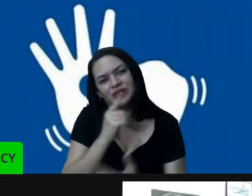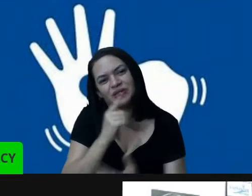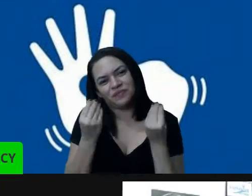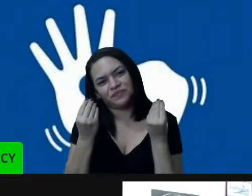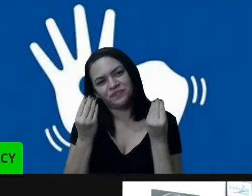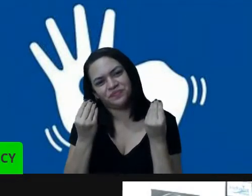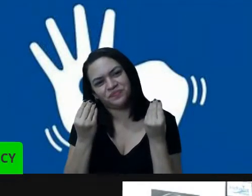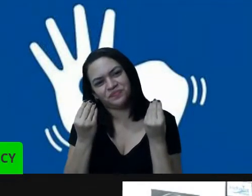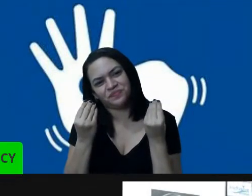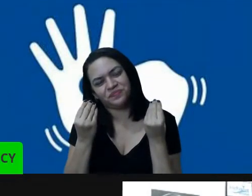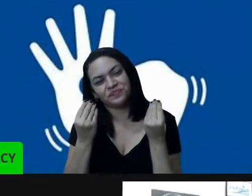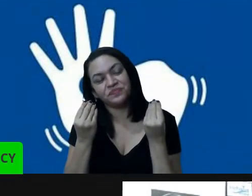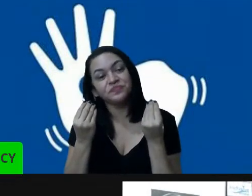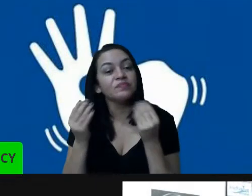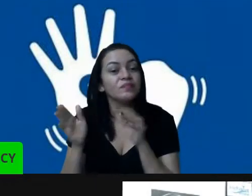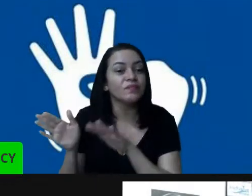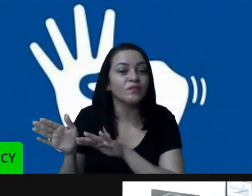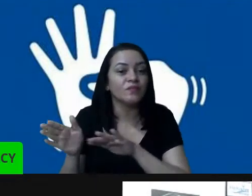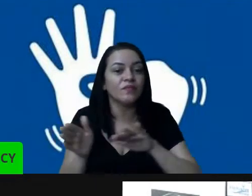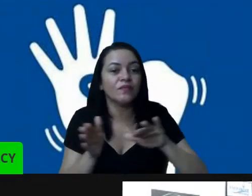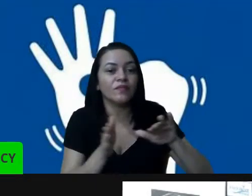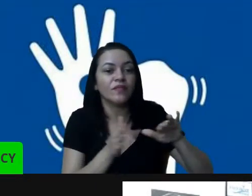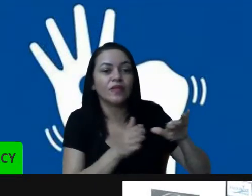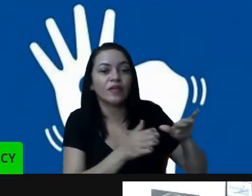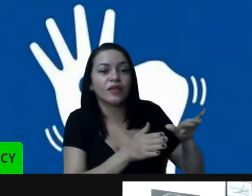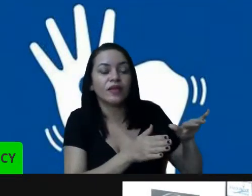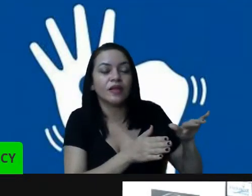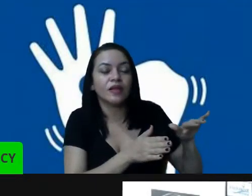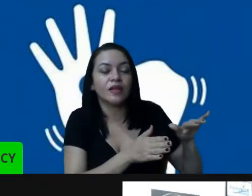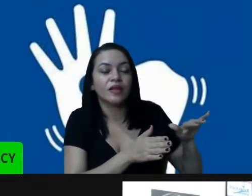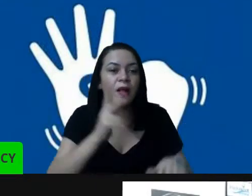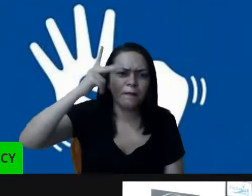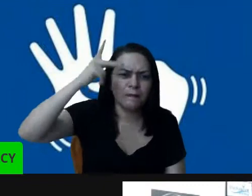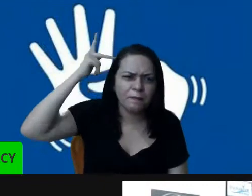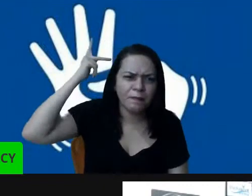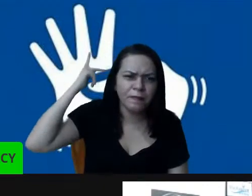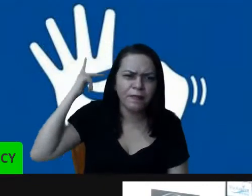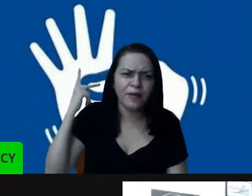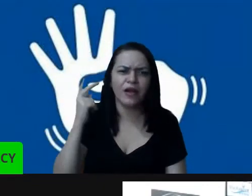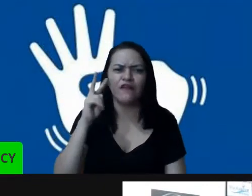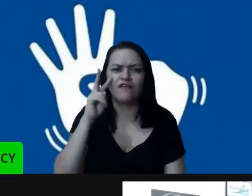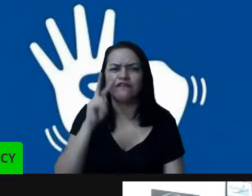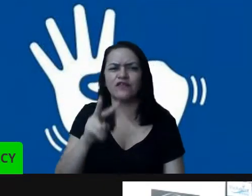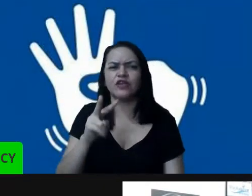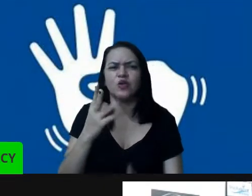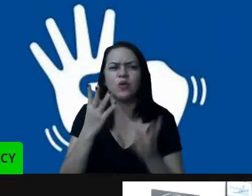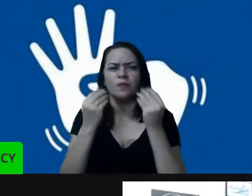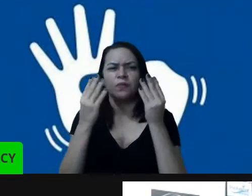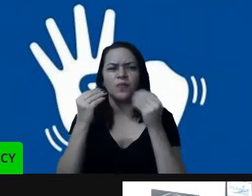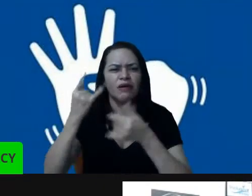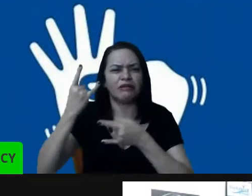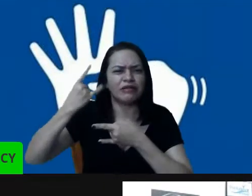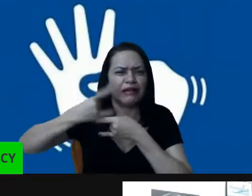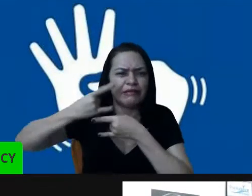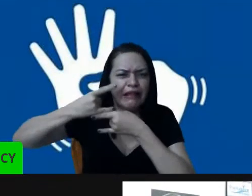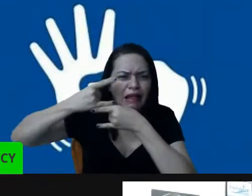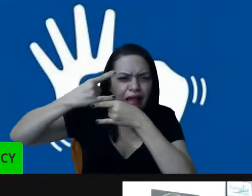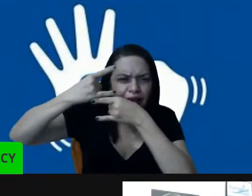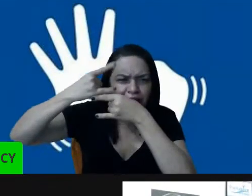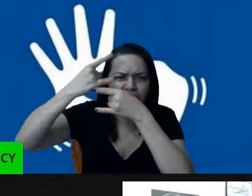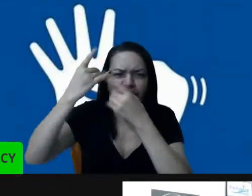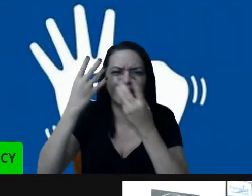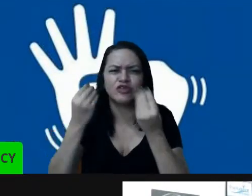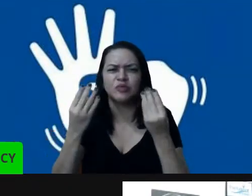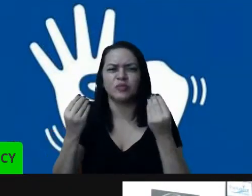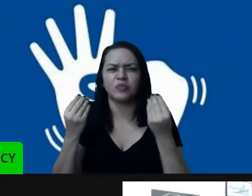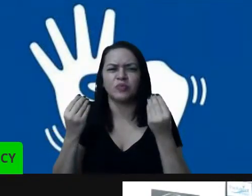Pajama, a gente tem visto muitas lives, muitos shows ao vivo e. Alguns